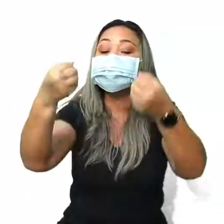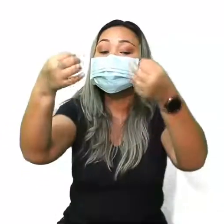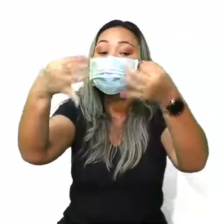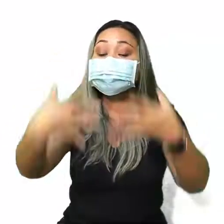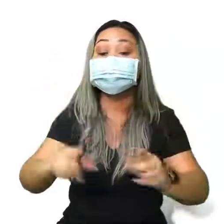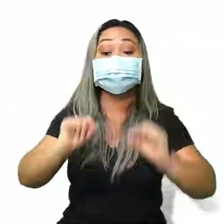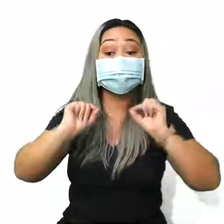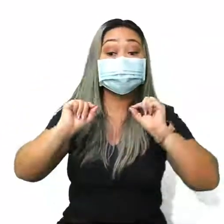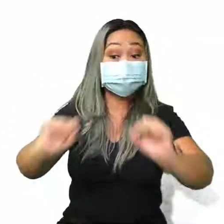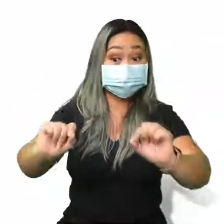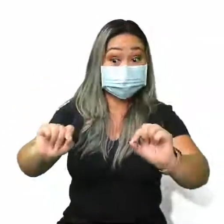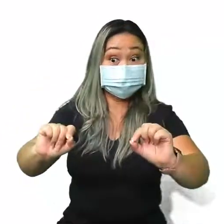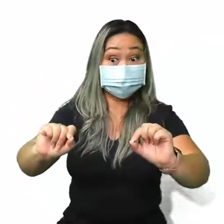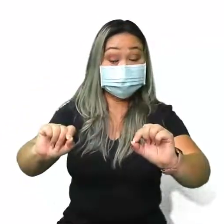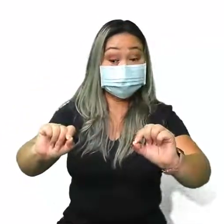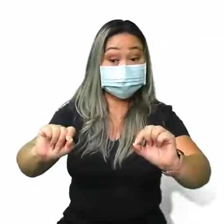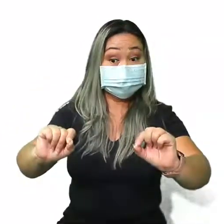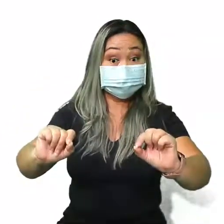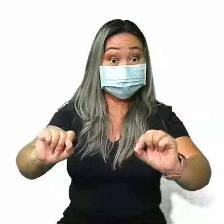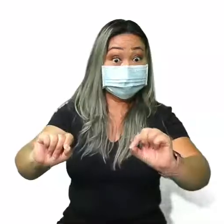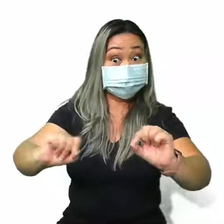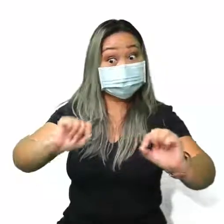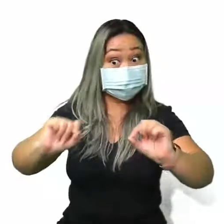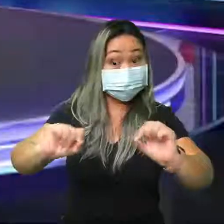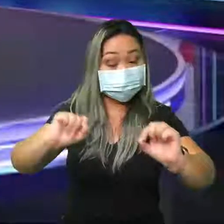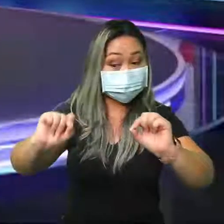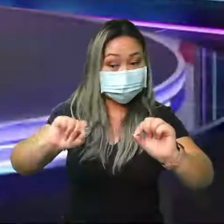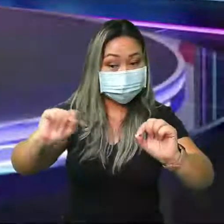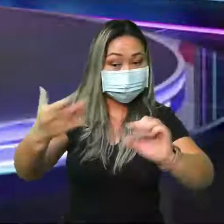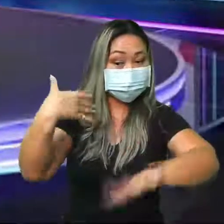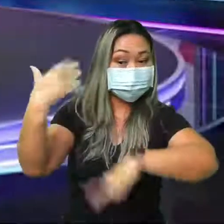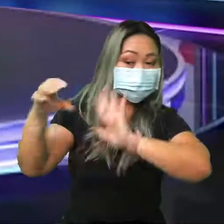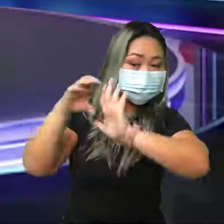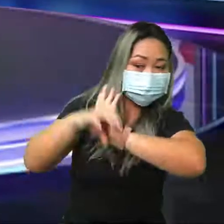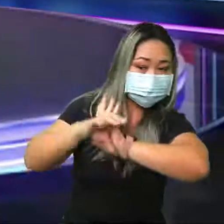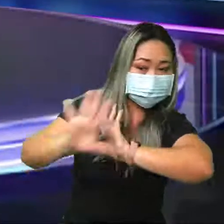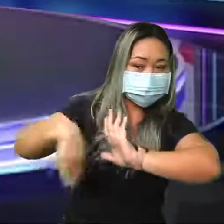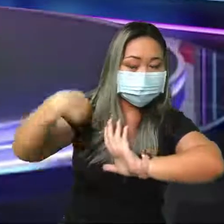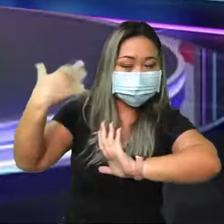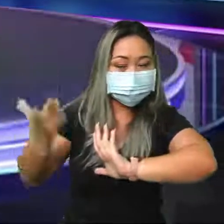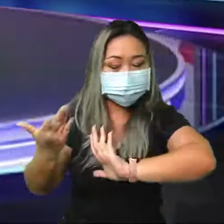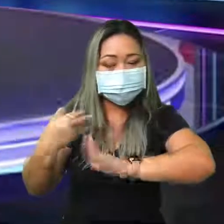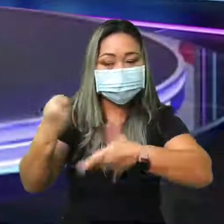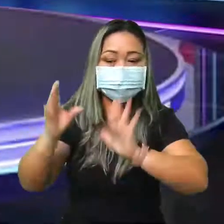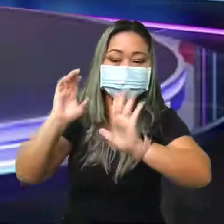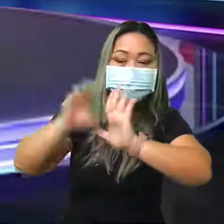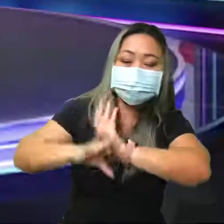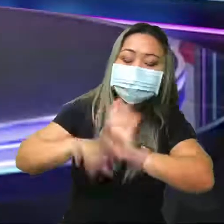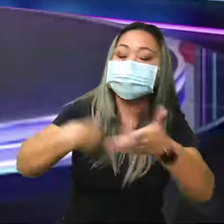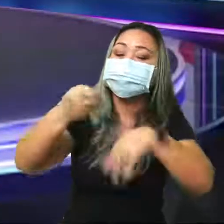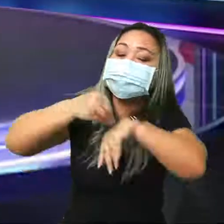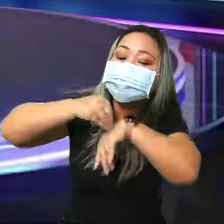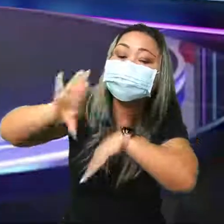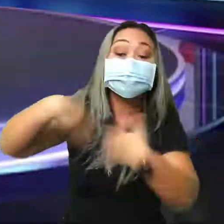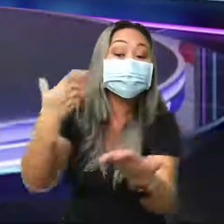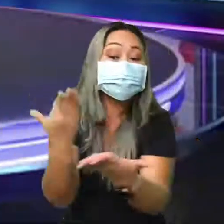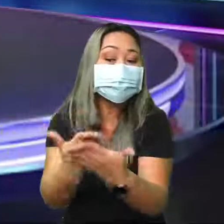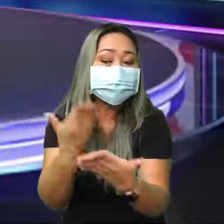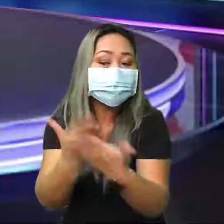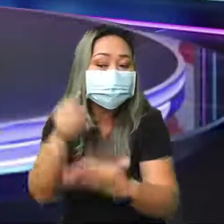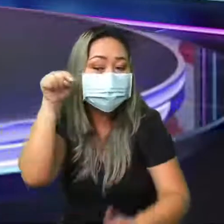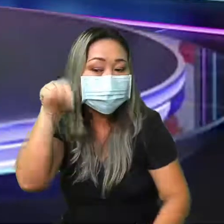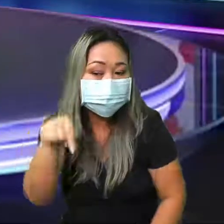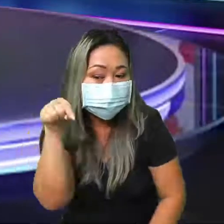descrever o quê? Hein? Quais foram os conceitos trabalhados nesta aula,